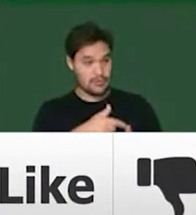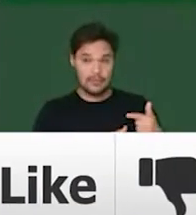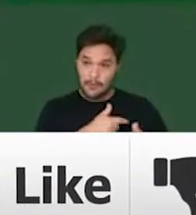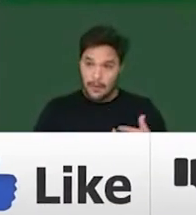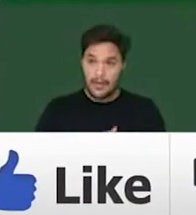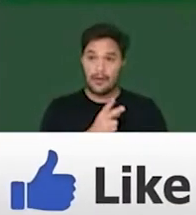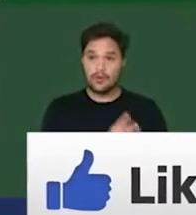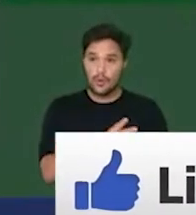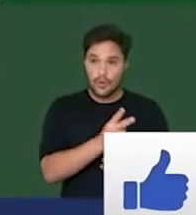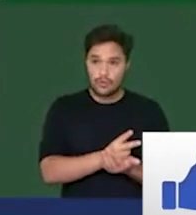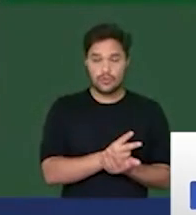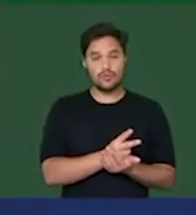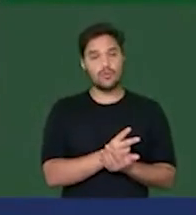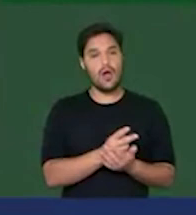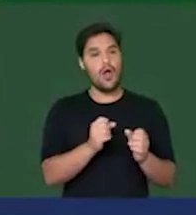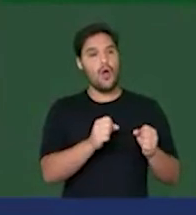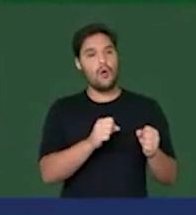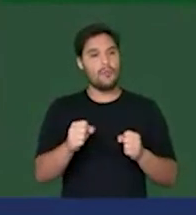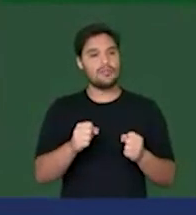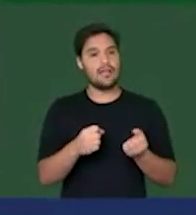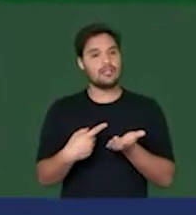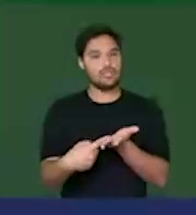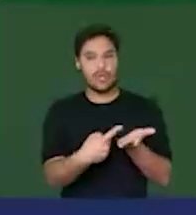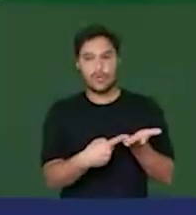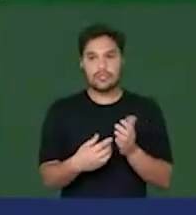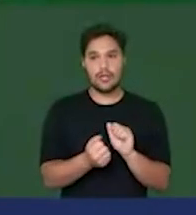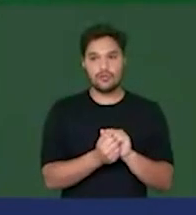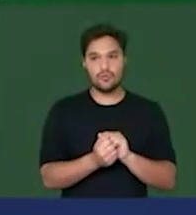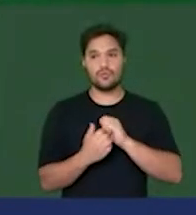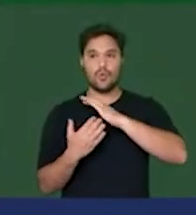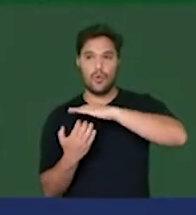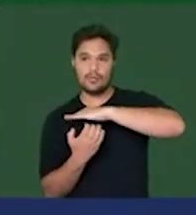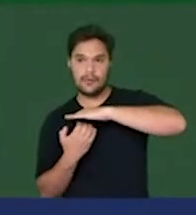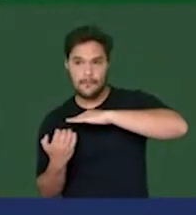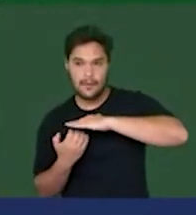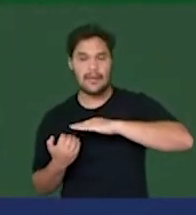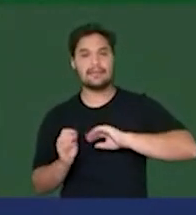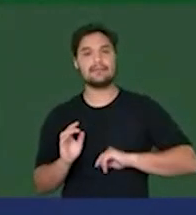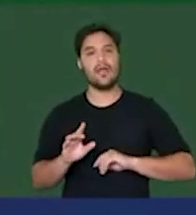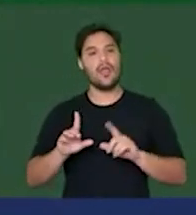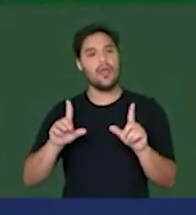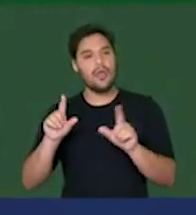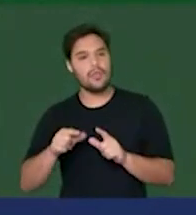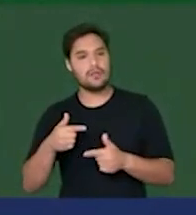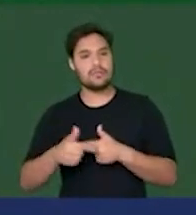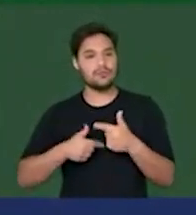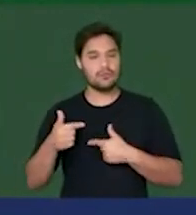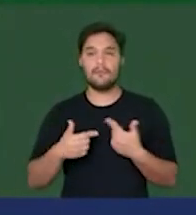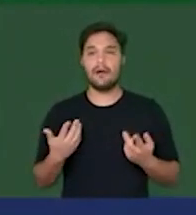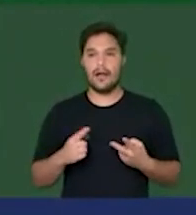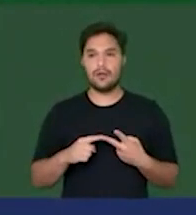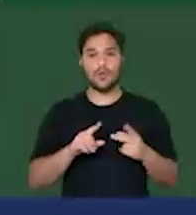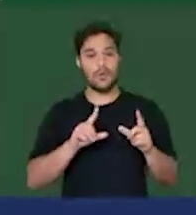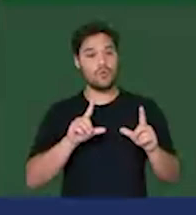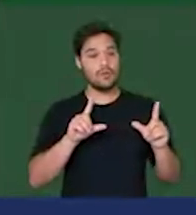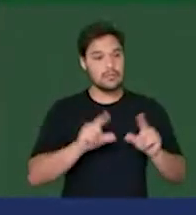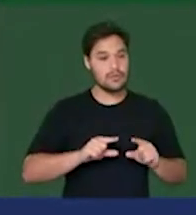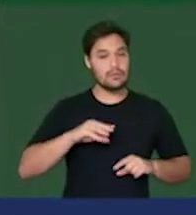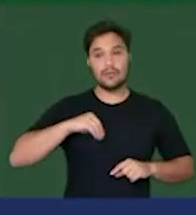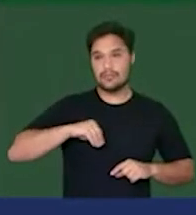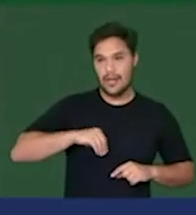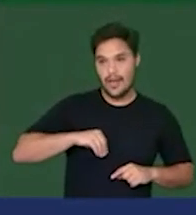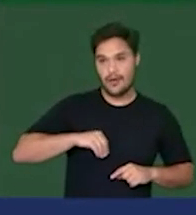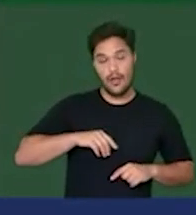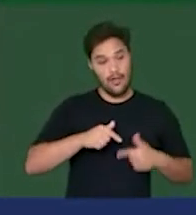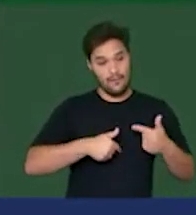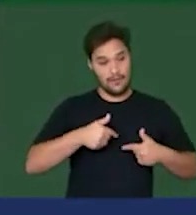trabalhadores mantenham o poder de negociar com as empresas redução de jornada de trabalho com redução de salário. Ele